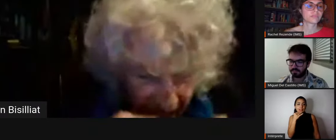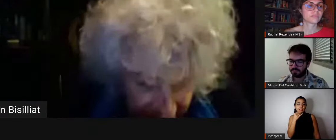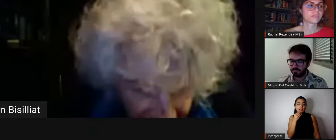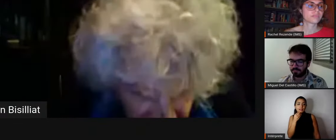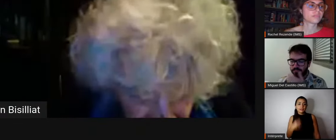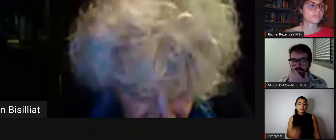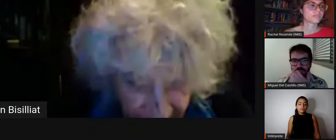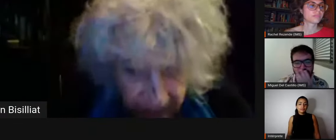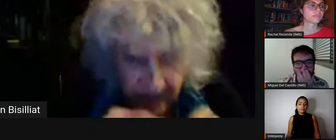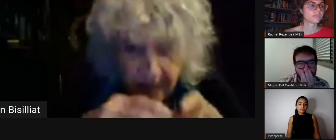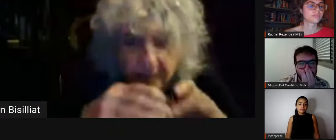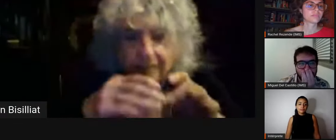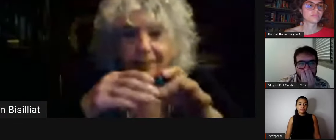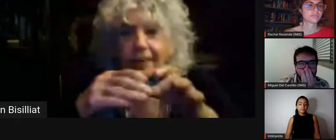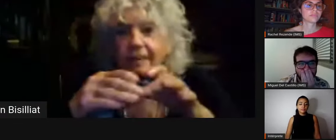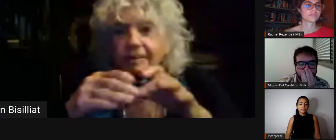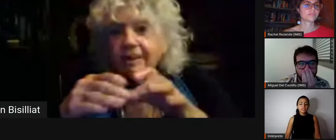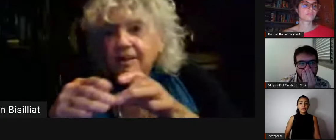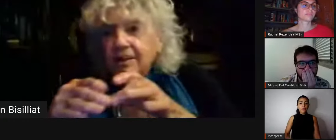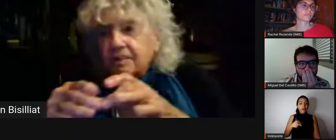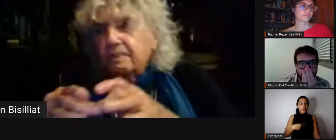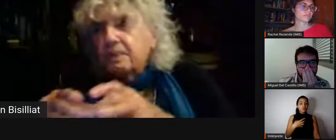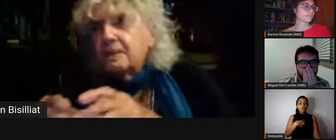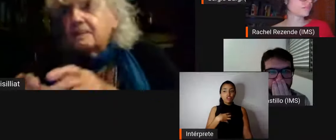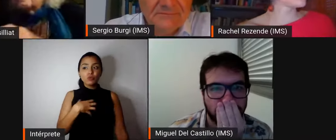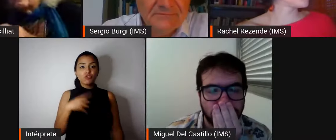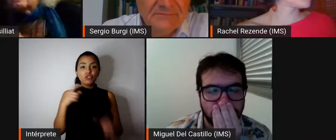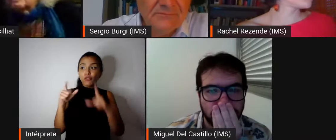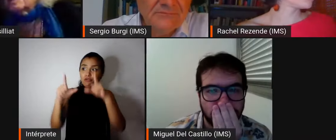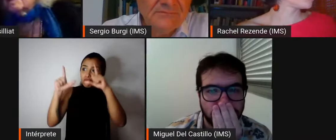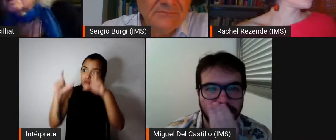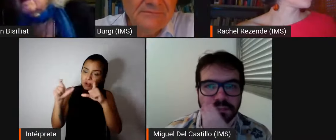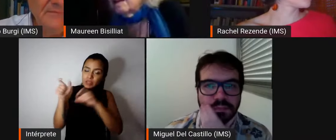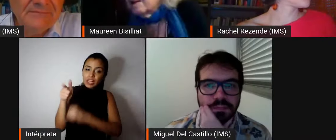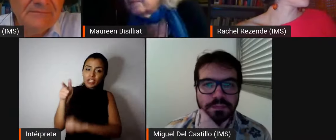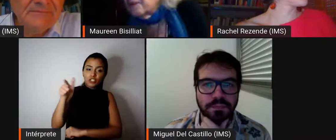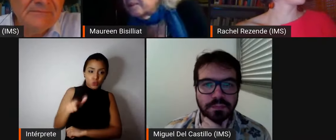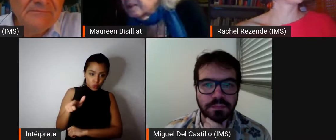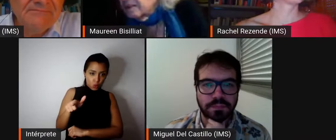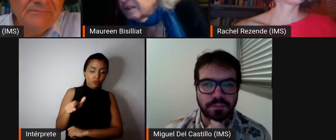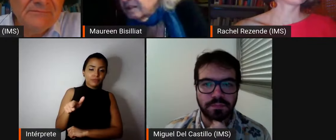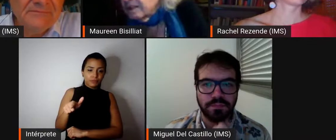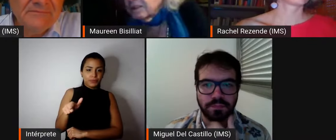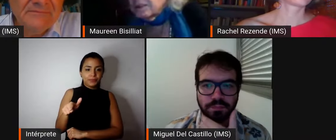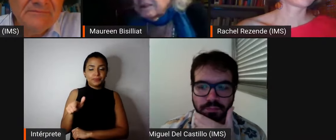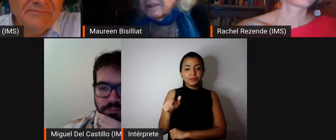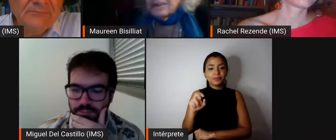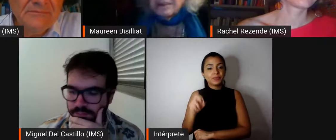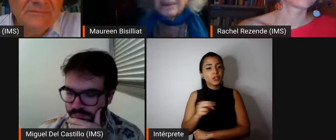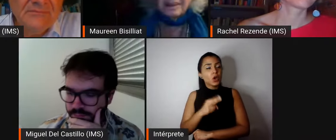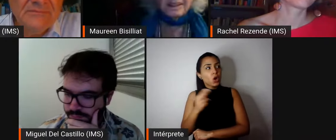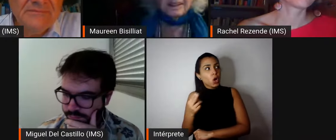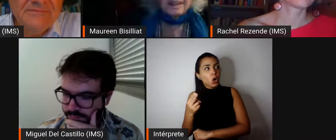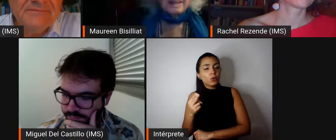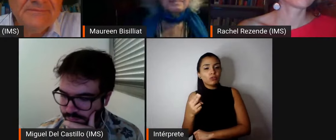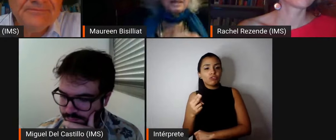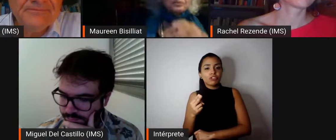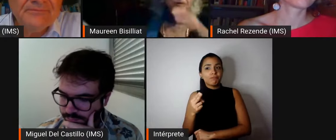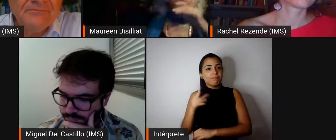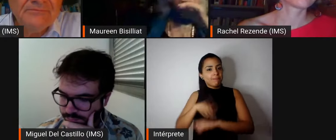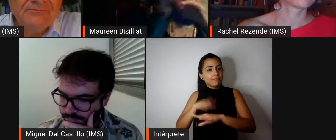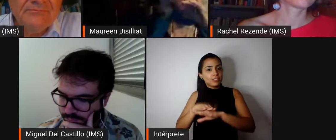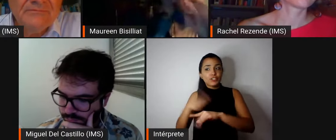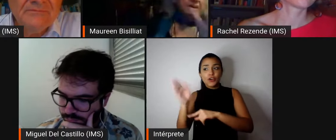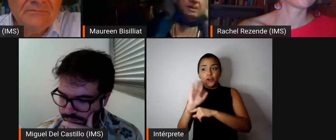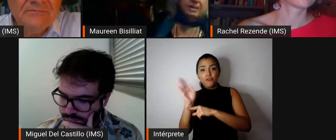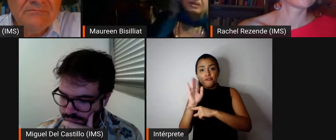de refotografar, de, por exemplo, de usar filme de noite, de dia, mas